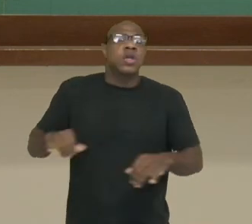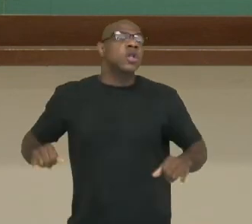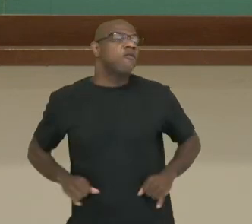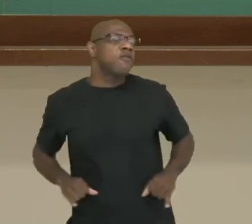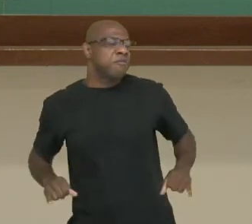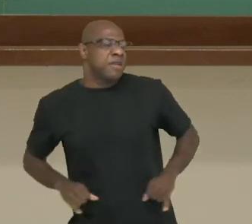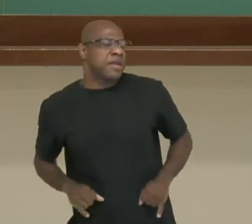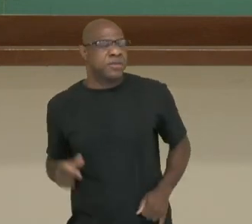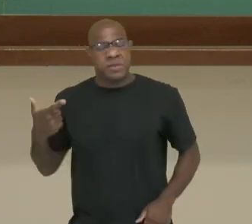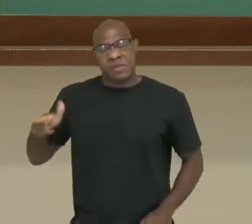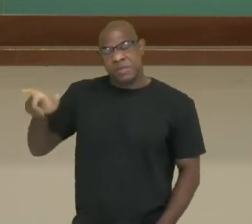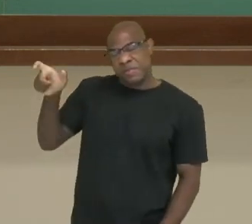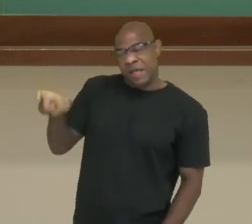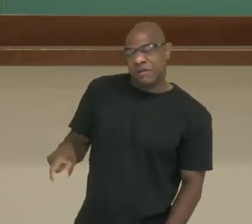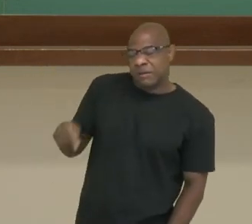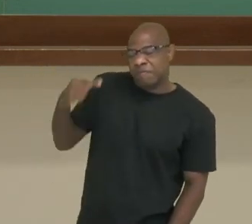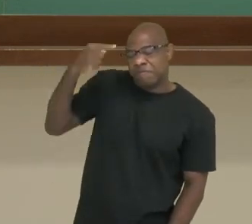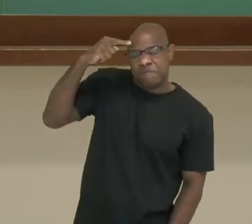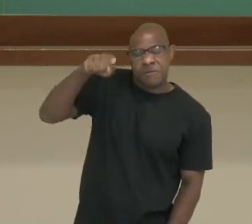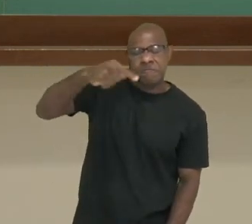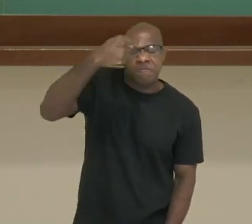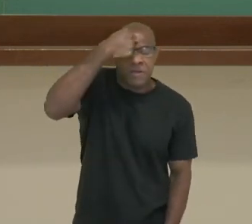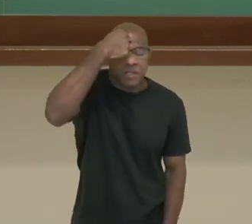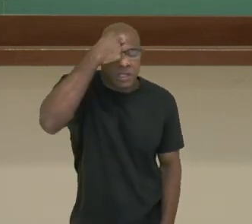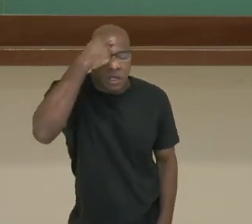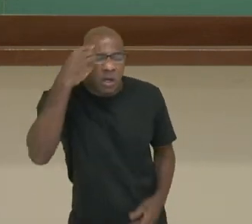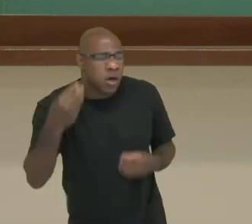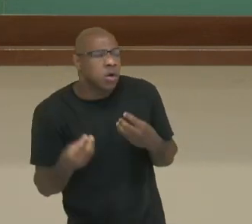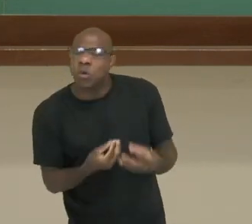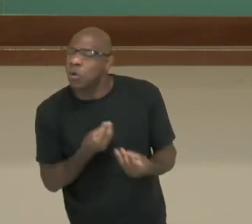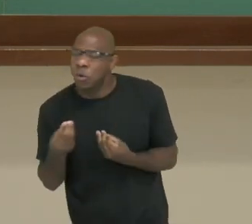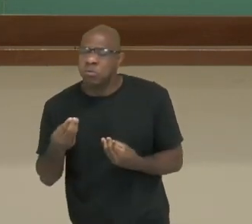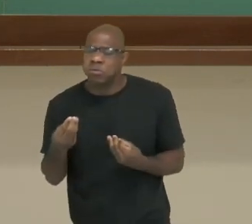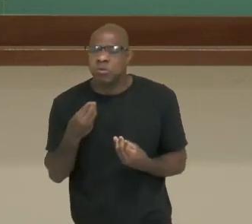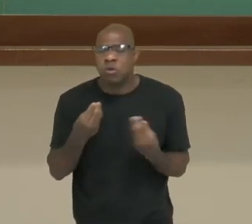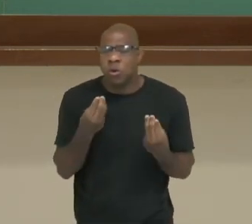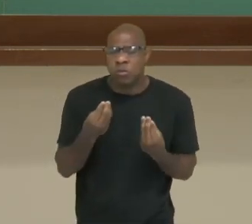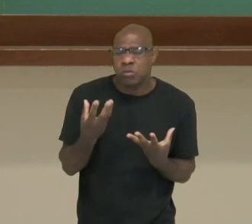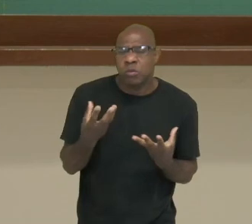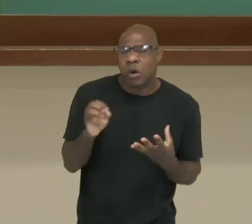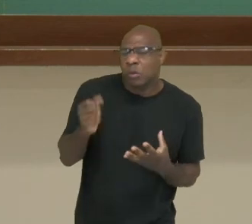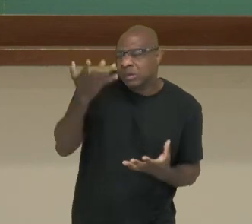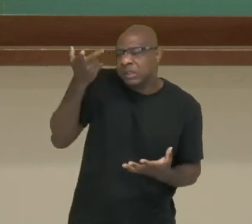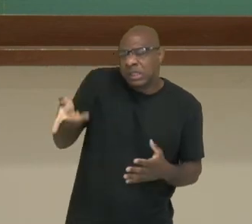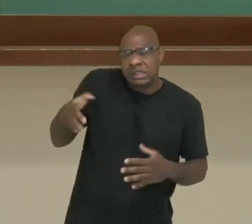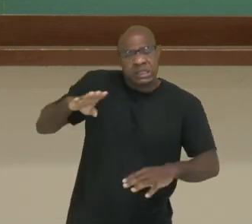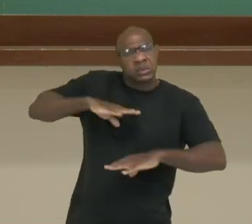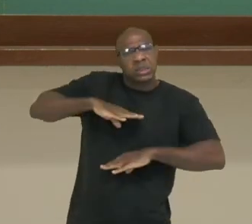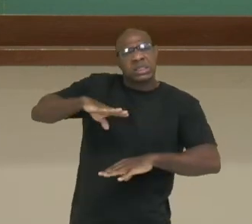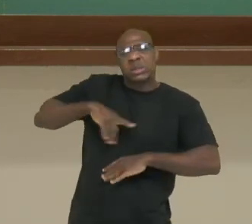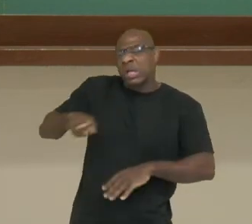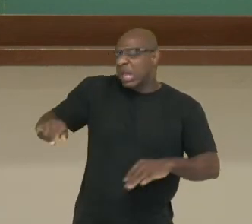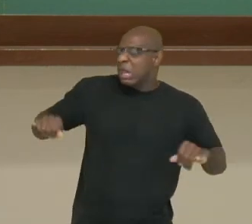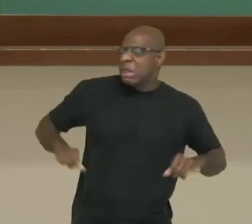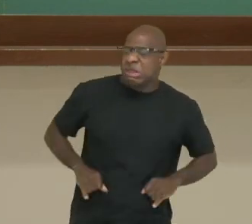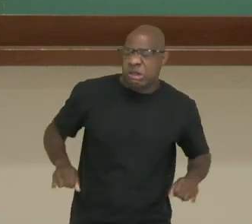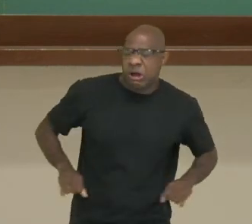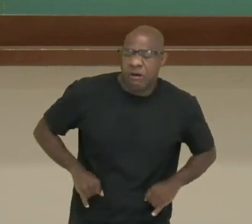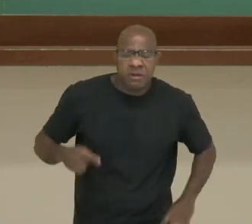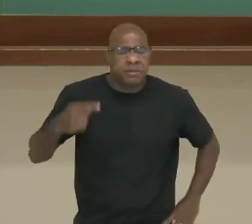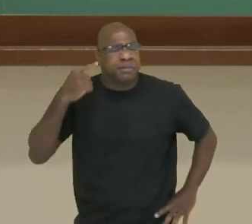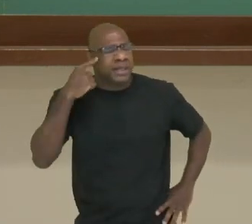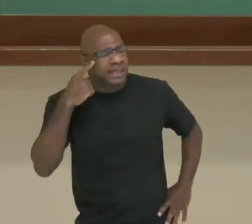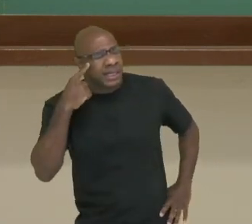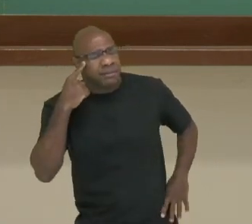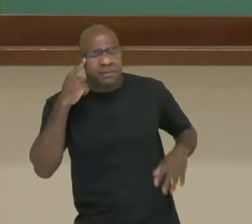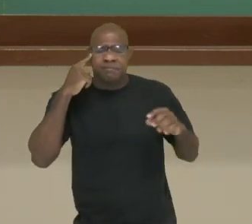sofrimento dela e você fica pensando como que ela foi parar nessa situação. Enfim, você, ao mesmo tempo que você sofre, você reflete sobre o assunto.